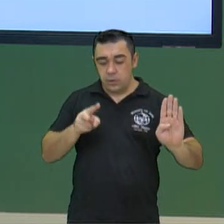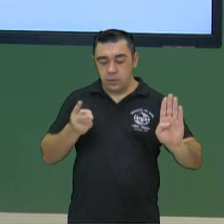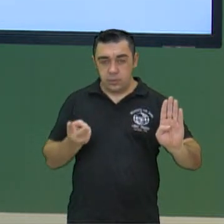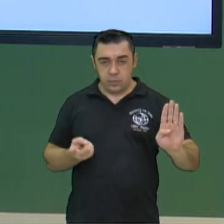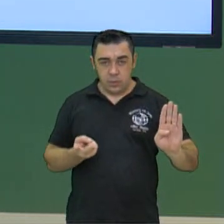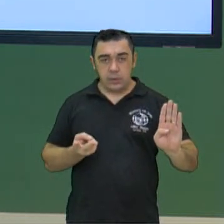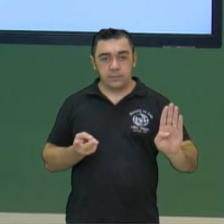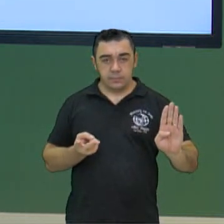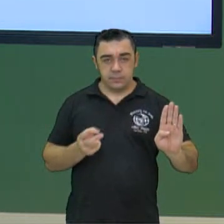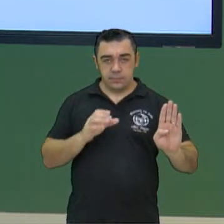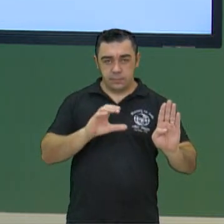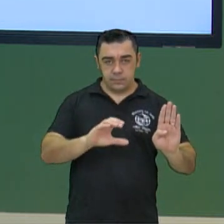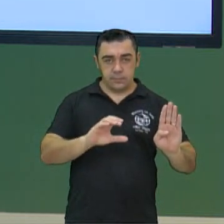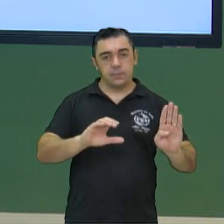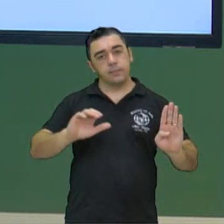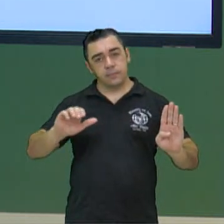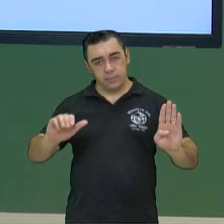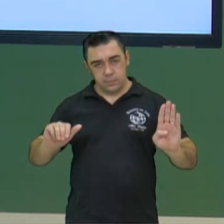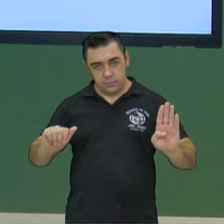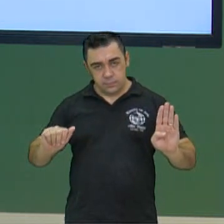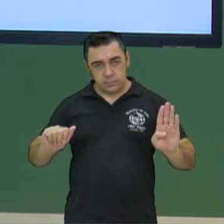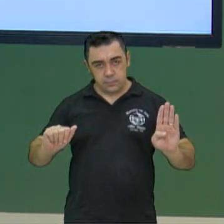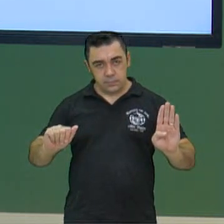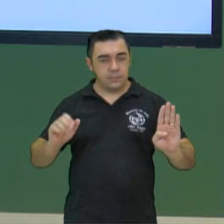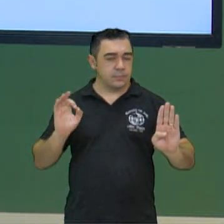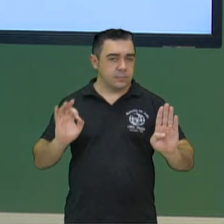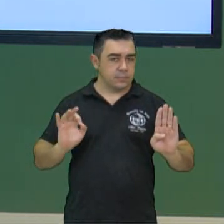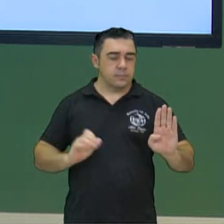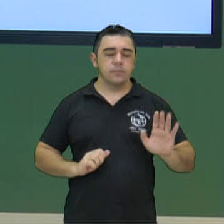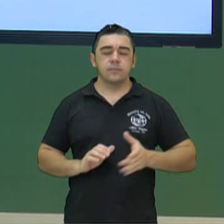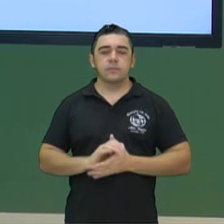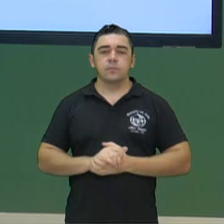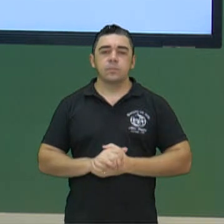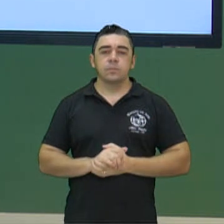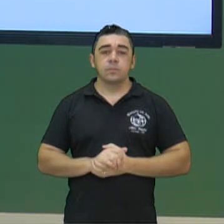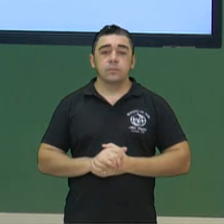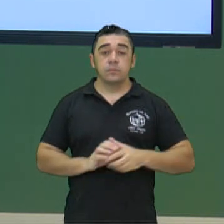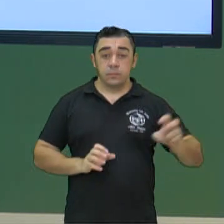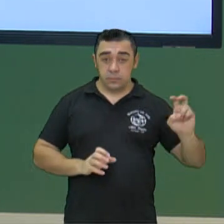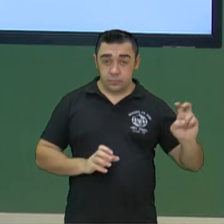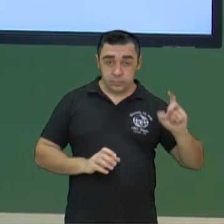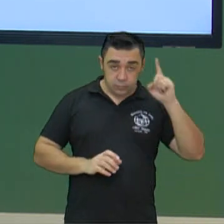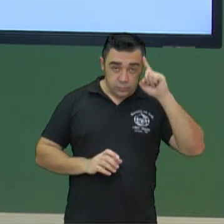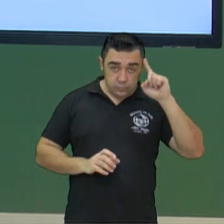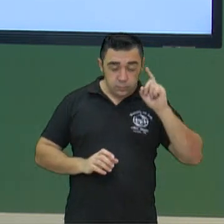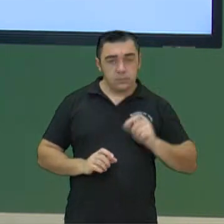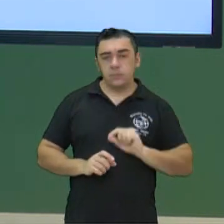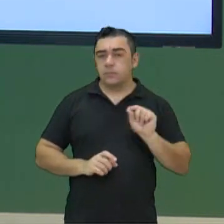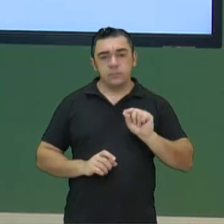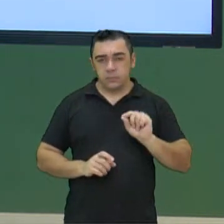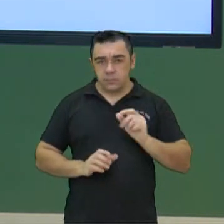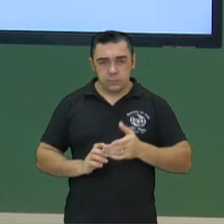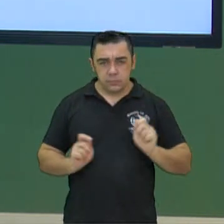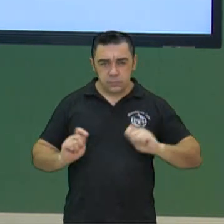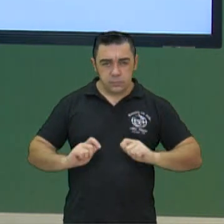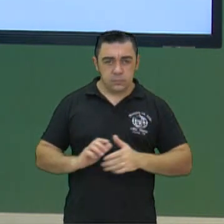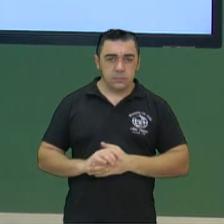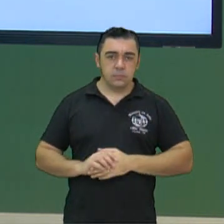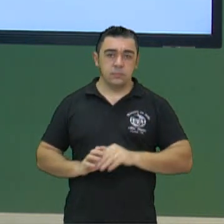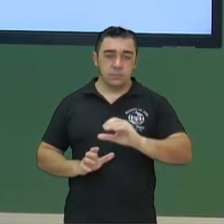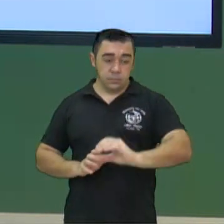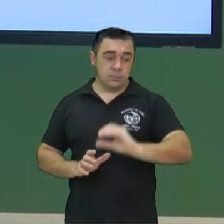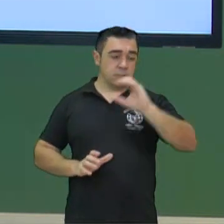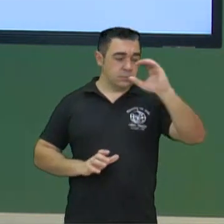posição, mas permutar com a Carol e a Ana. E no quinto dia, como que a gente poderia